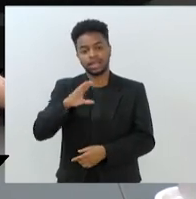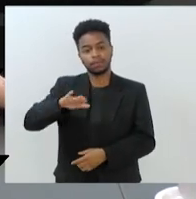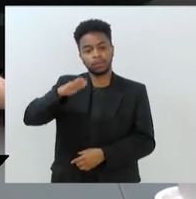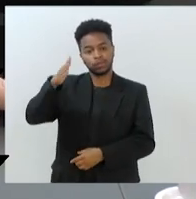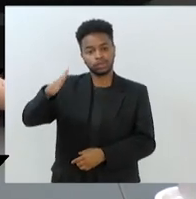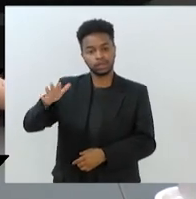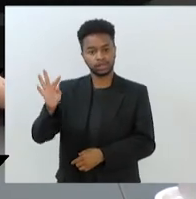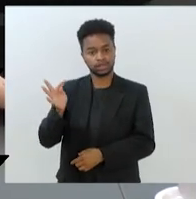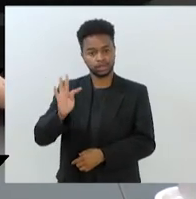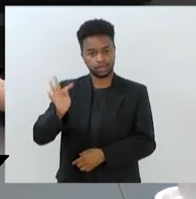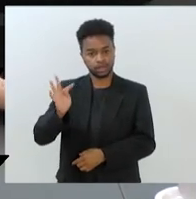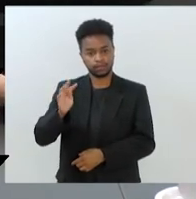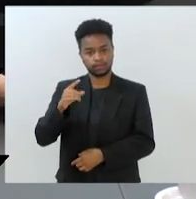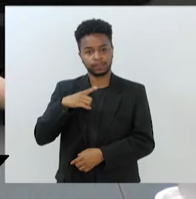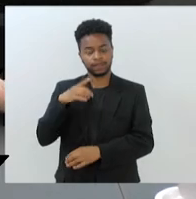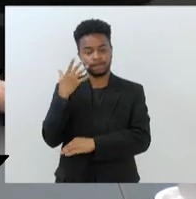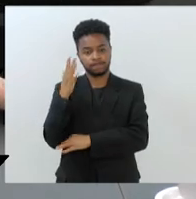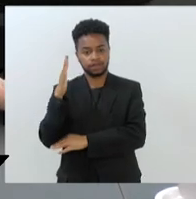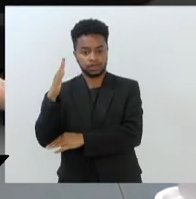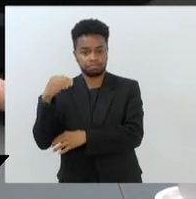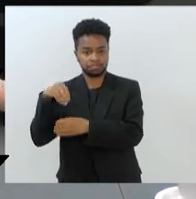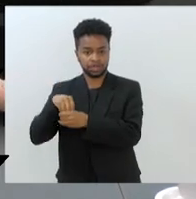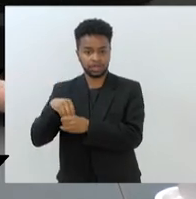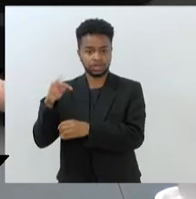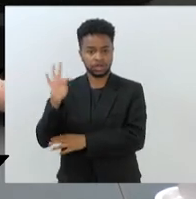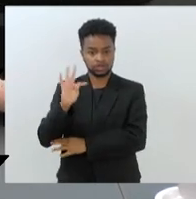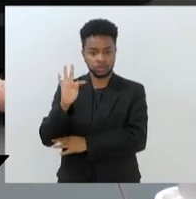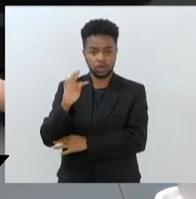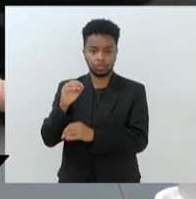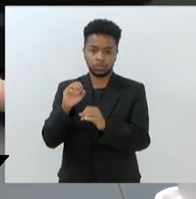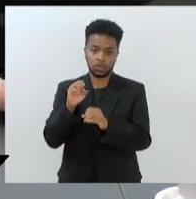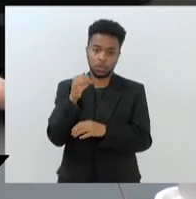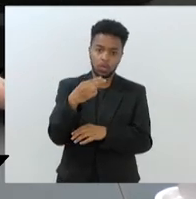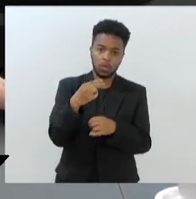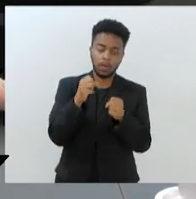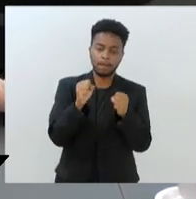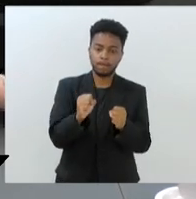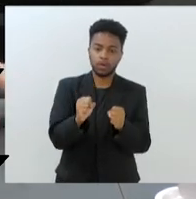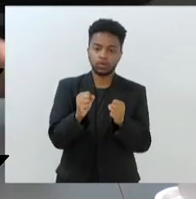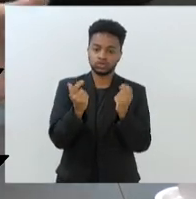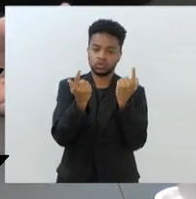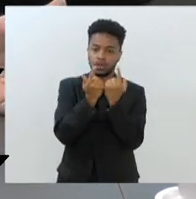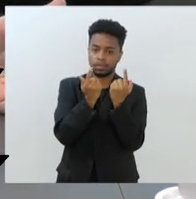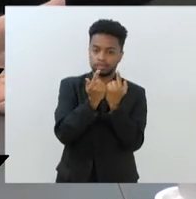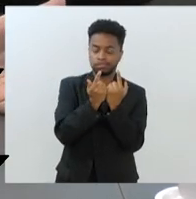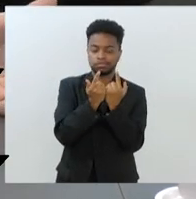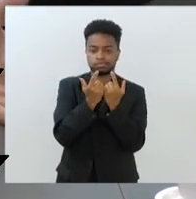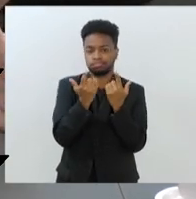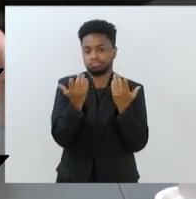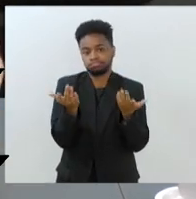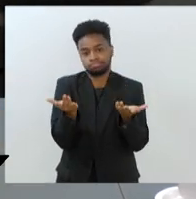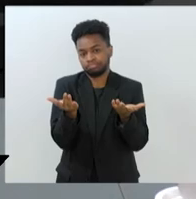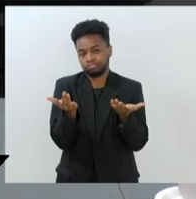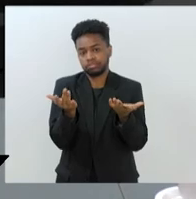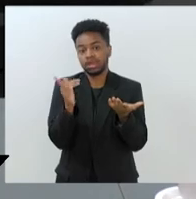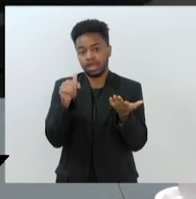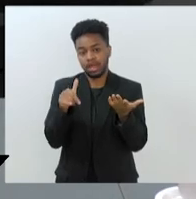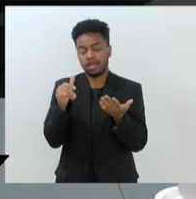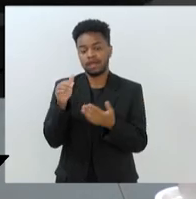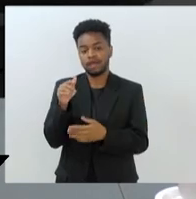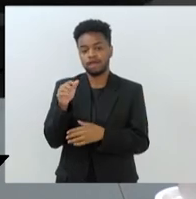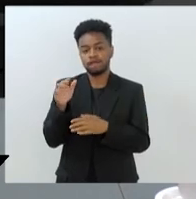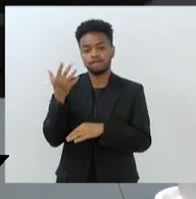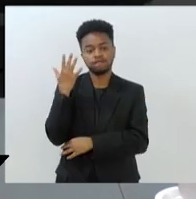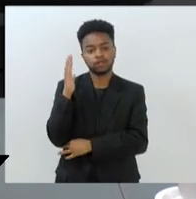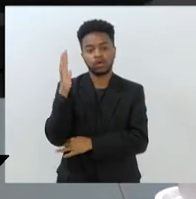Teresópolis, uma parte da floresta pode estar em Teresópolis, outra pode estar em Guapimirim, é a floresta